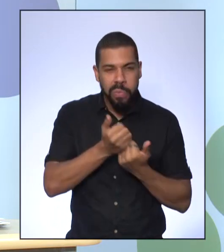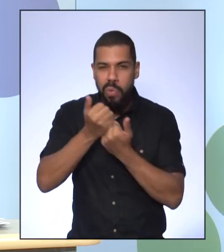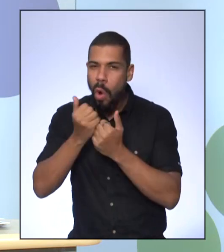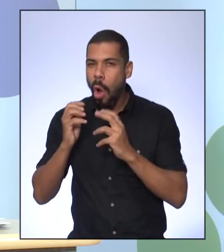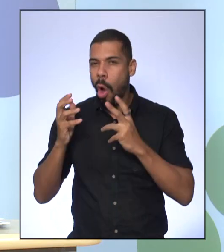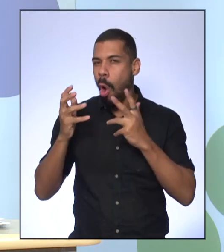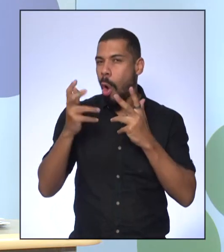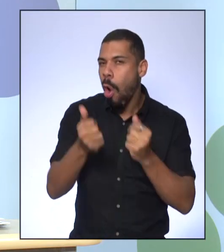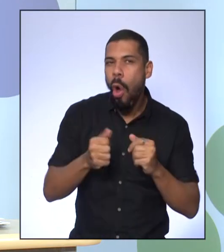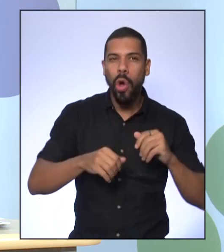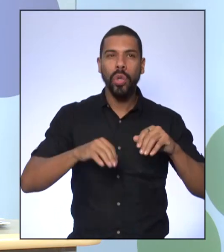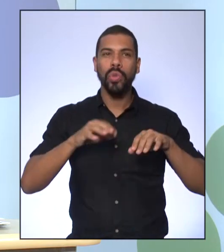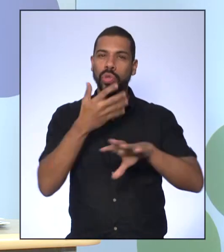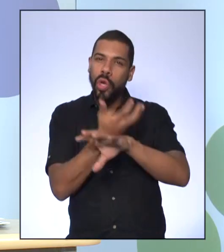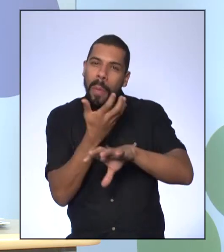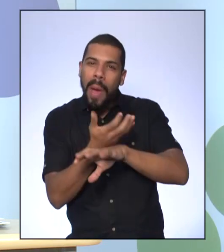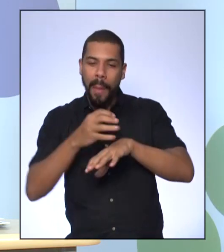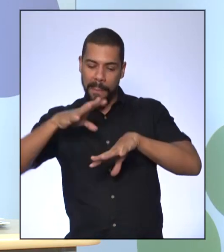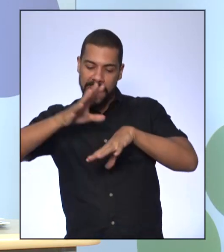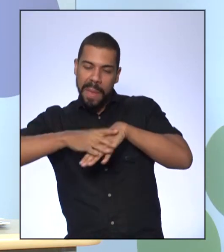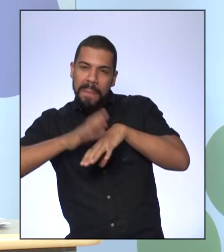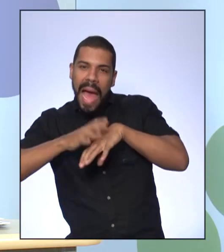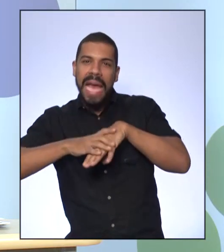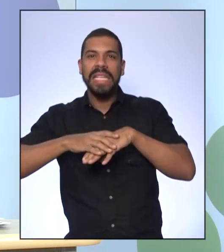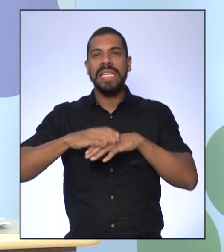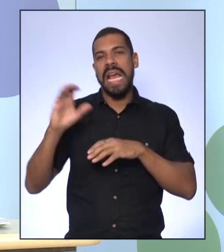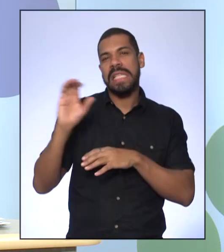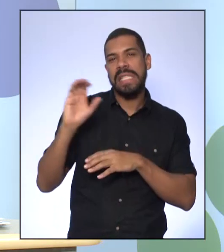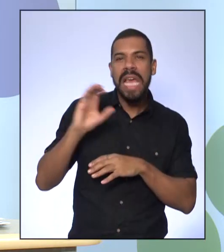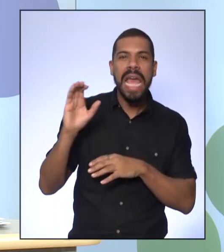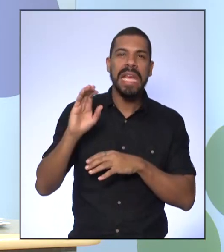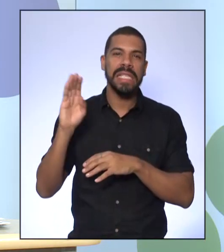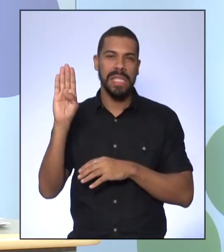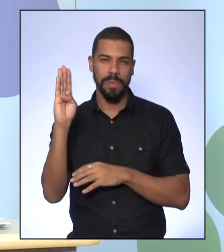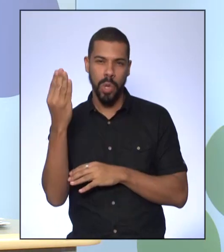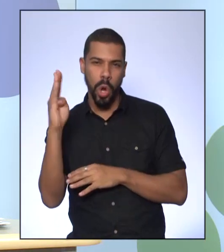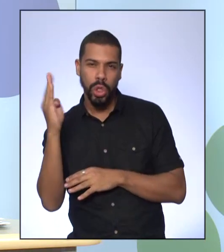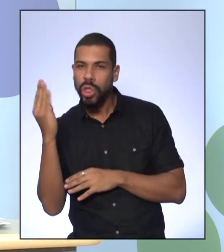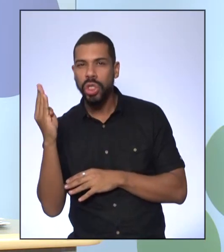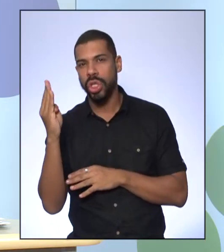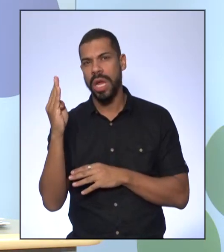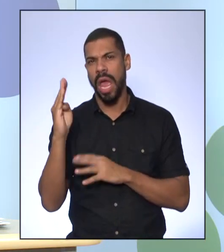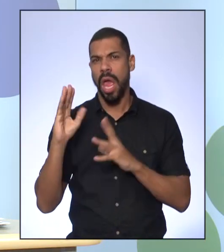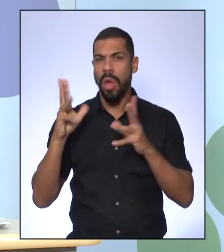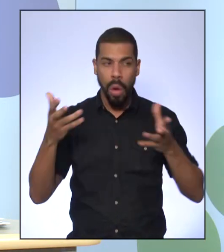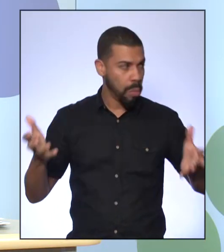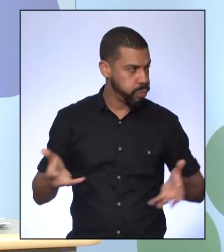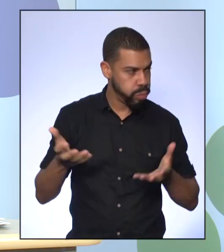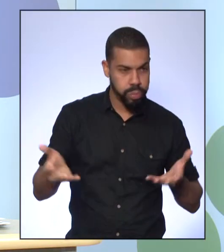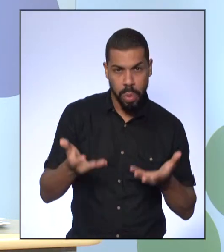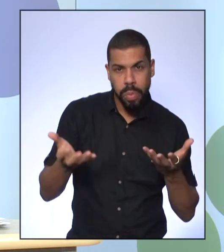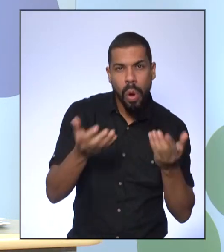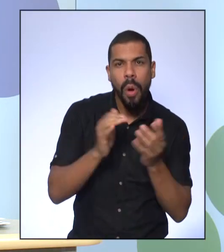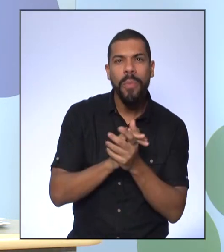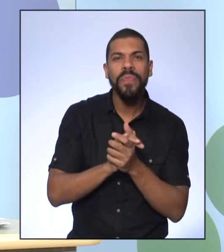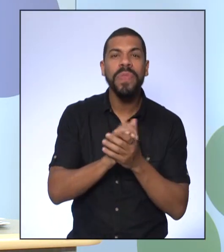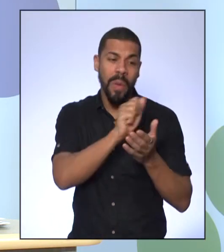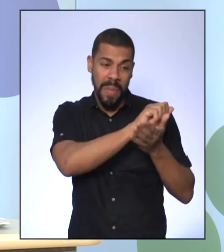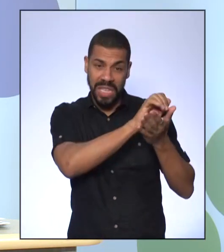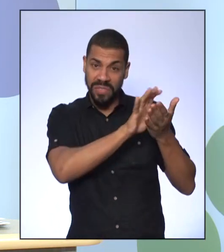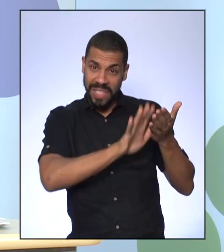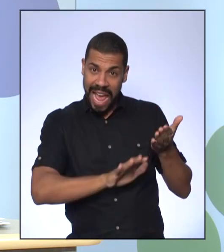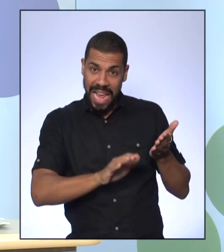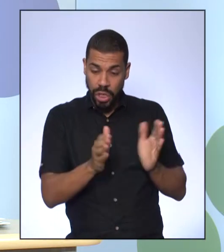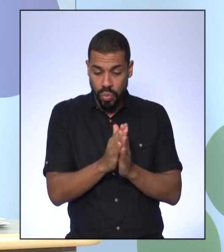de matemática, professor de ciências, biologia, e assim vai. Então, eles fizeram uma atividade, um